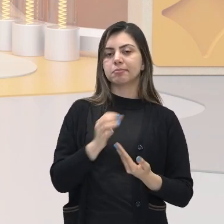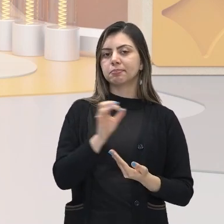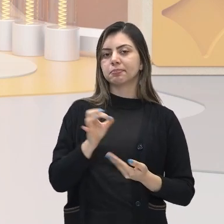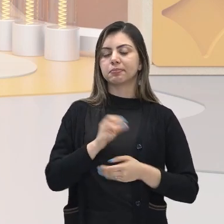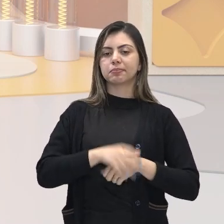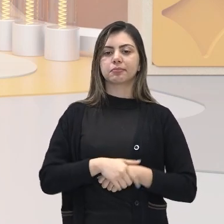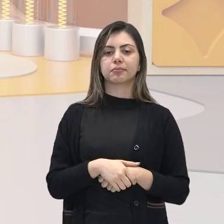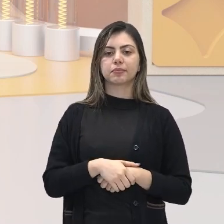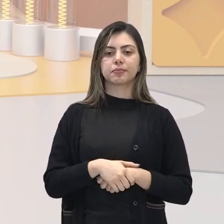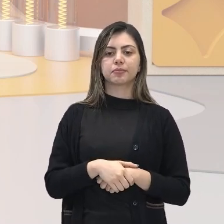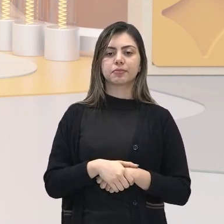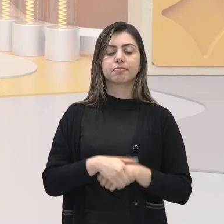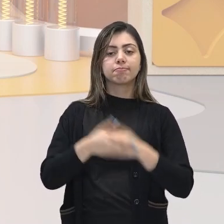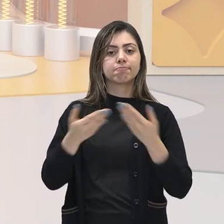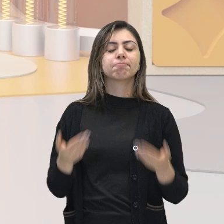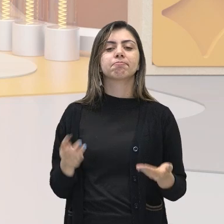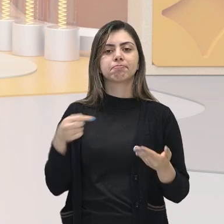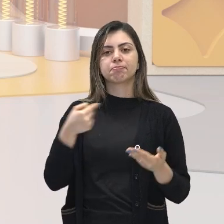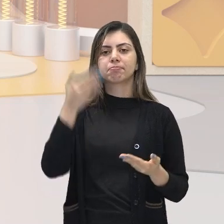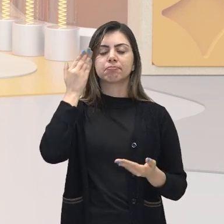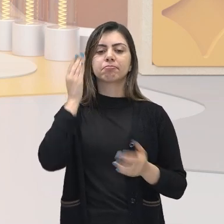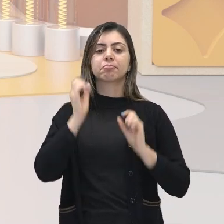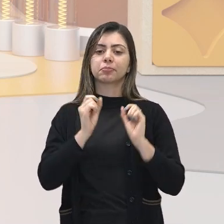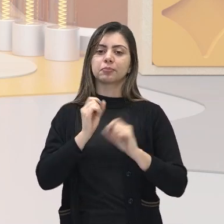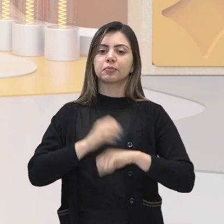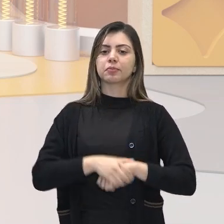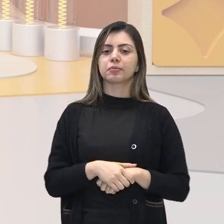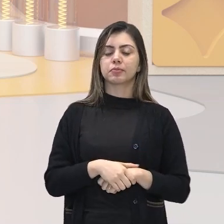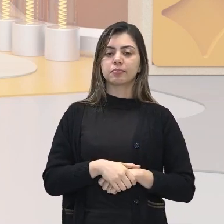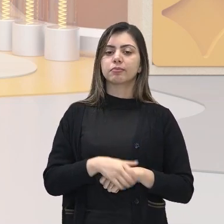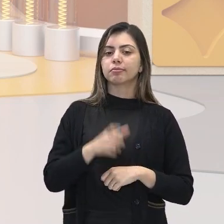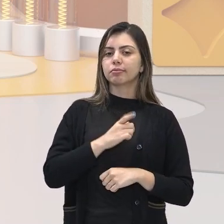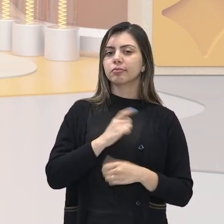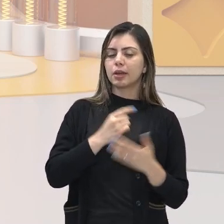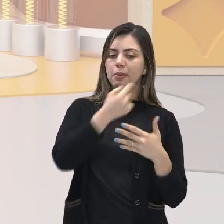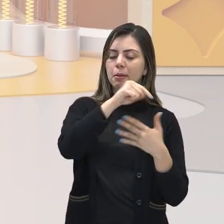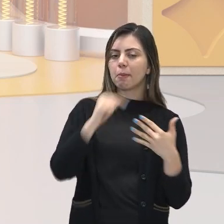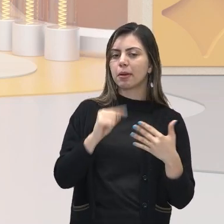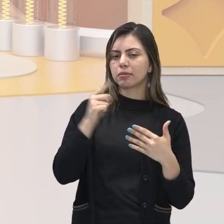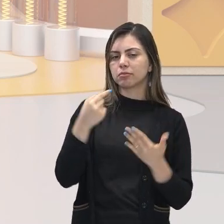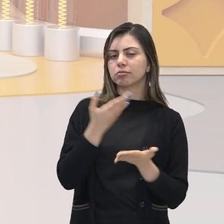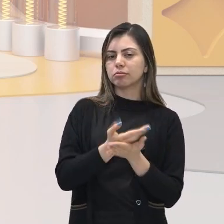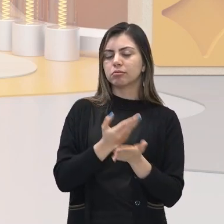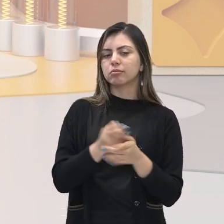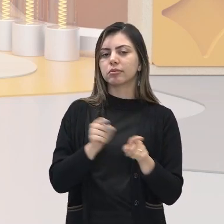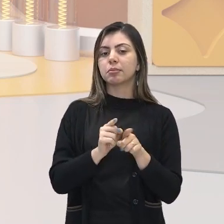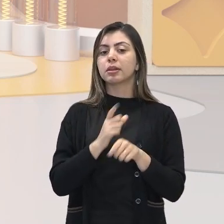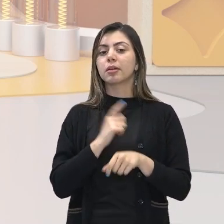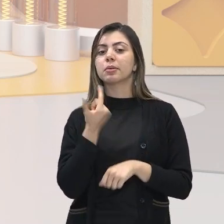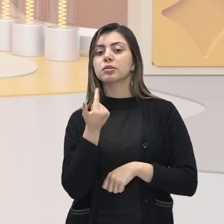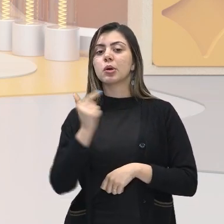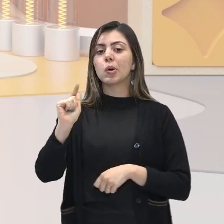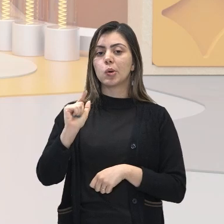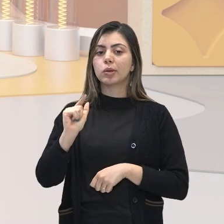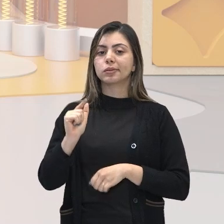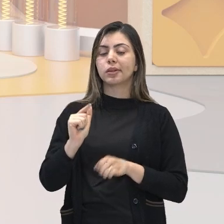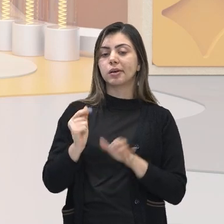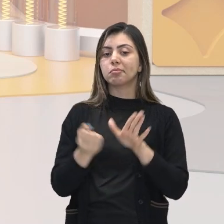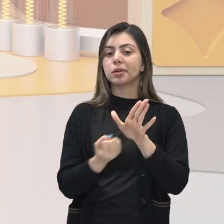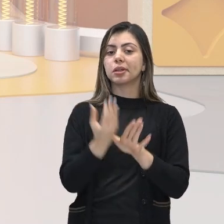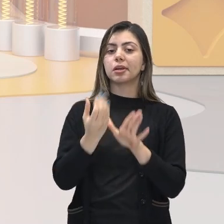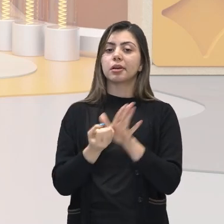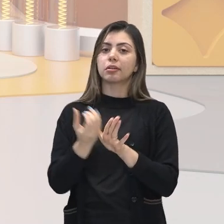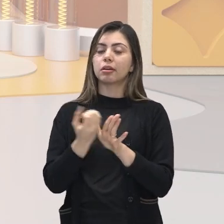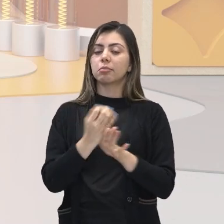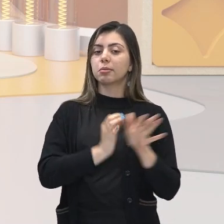bom? Então, claro que além dessas que a gente viu, além da teoria do Darwin, nós vamos ter também algumas